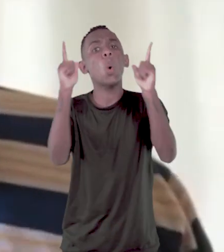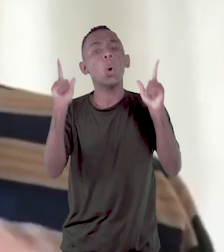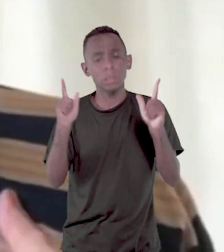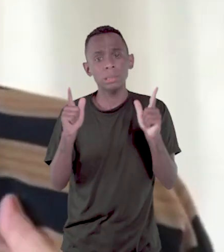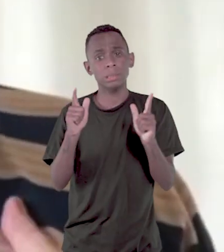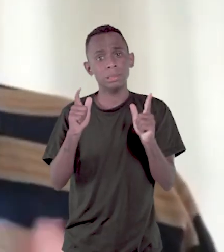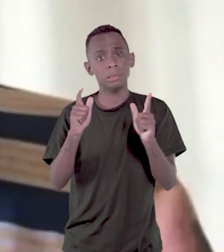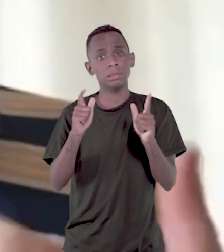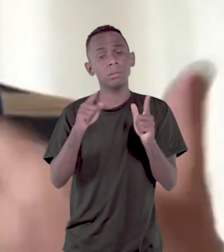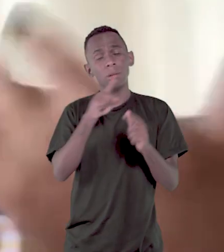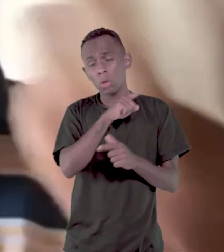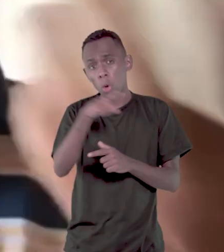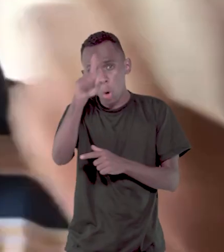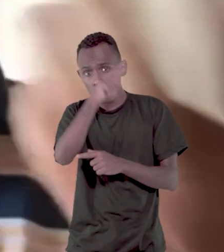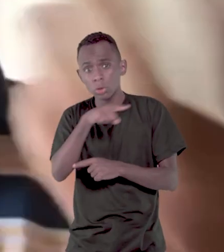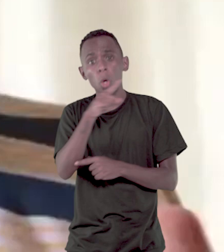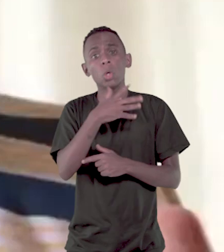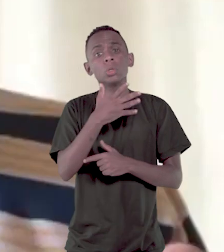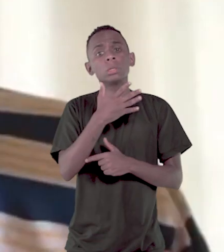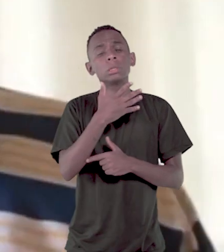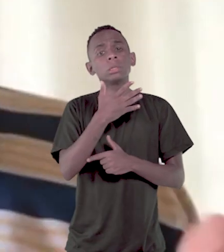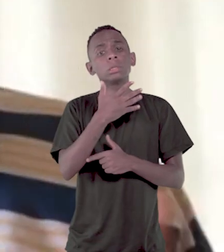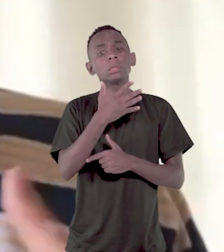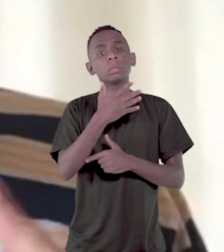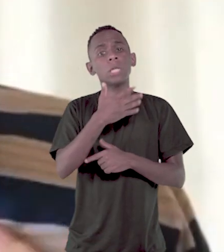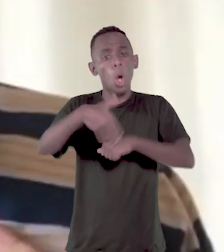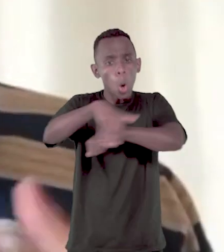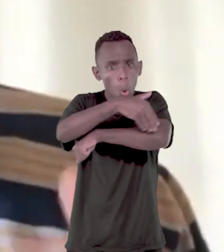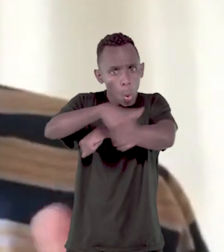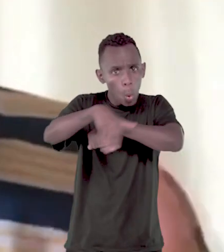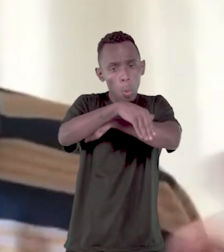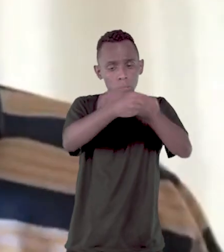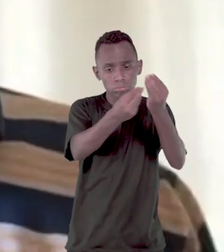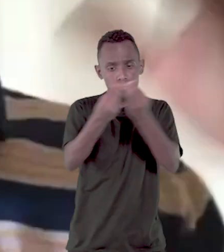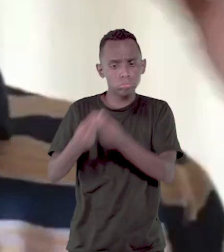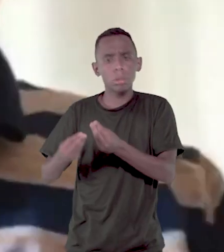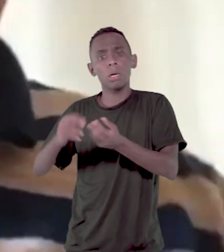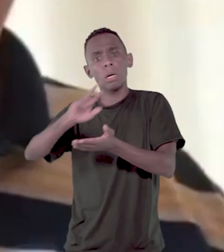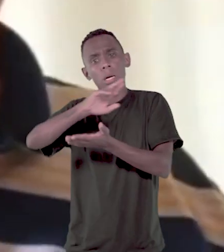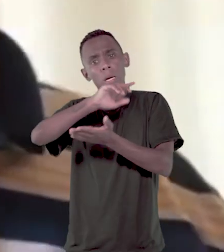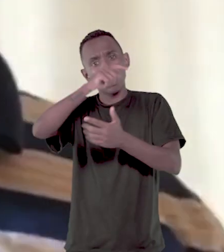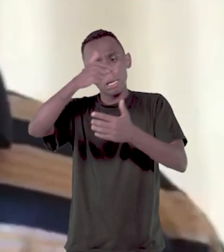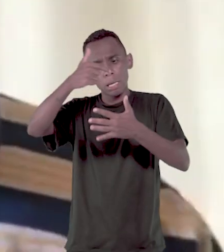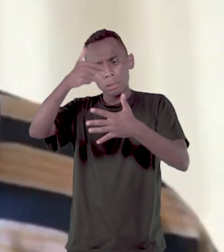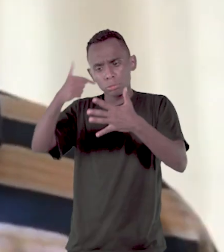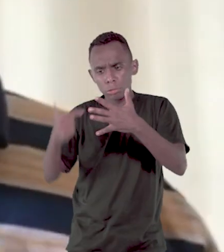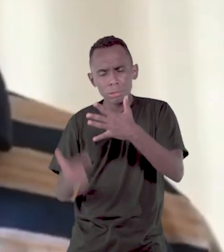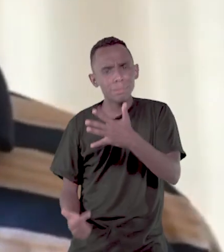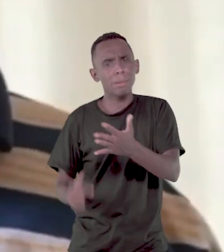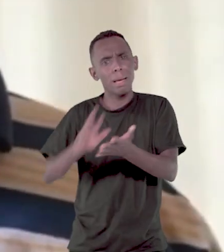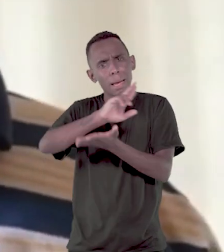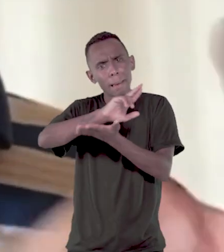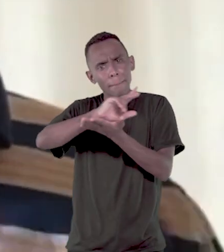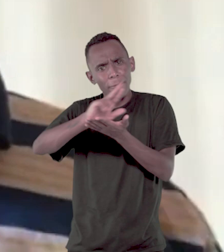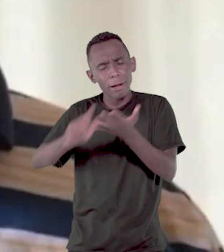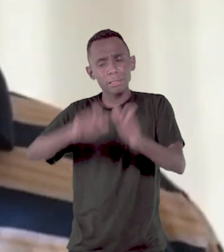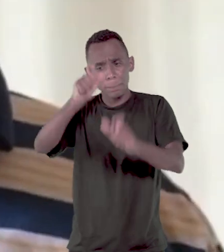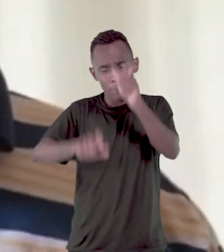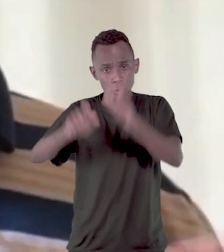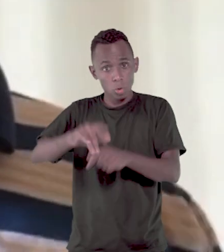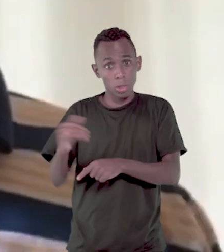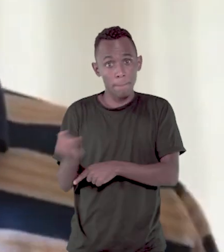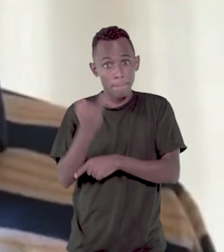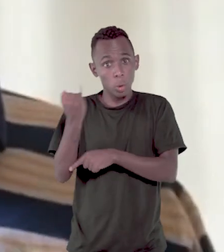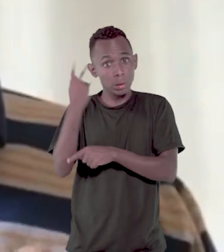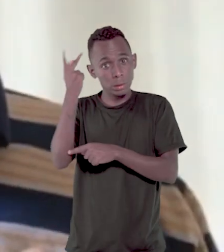Alcântara Machado, que muito generosamente passou para ele os endereços de todas as pessoas importantes de São Paulo,